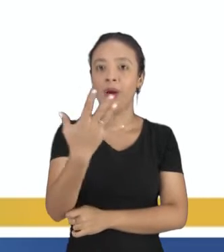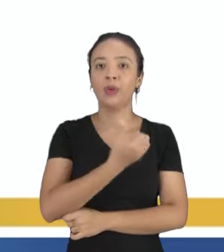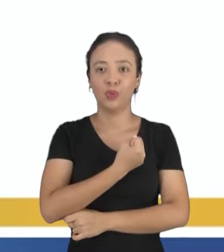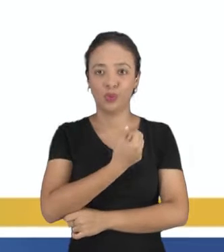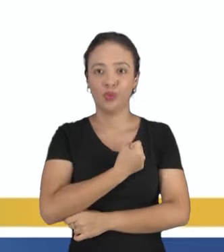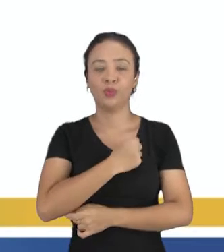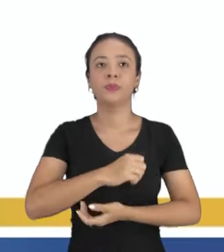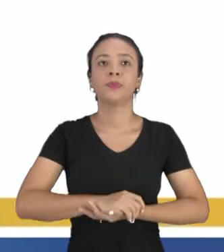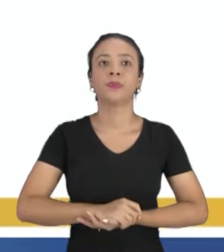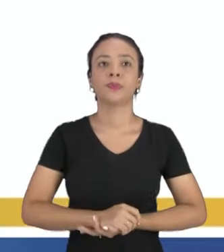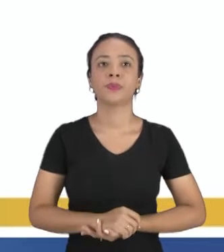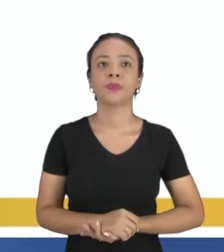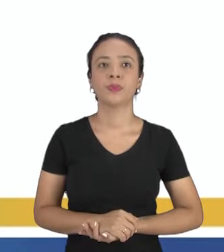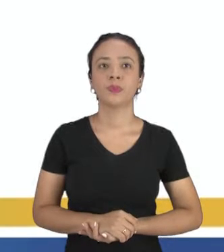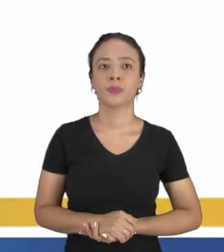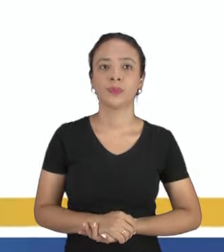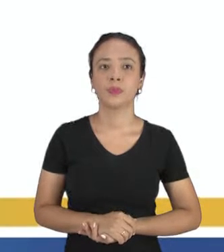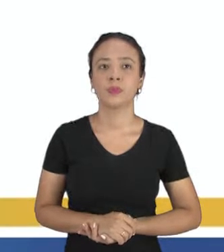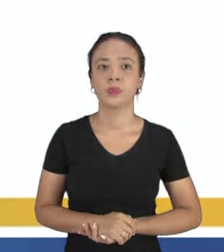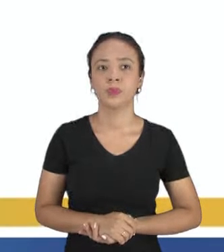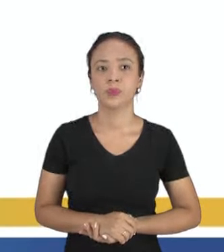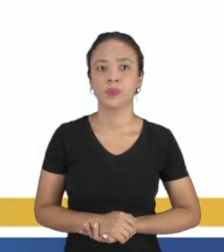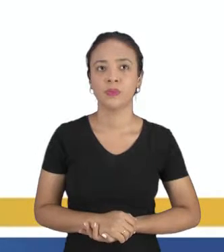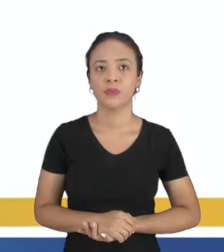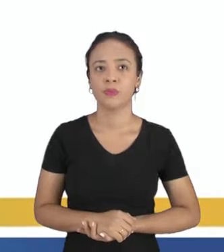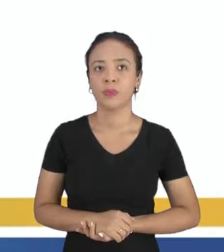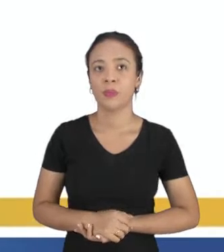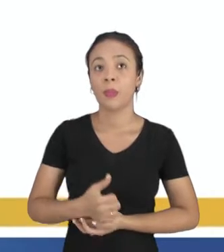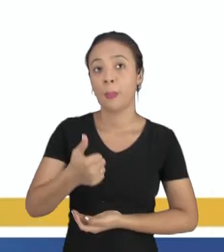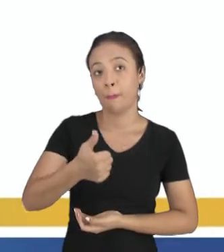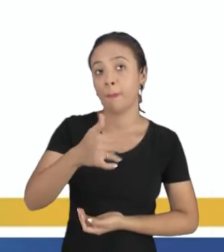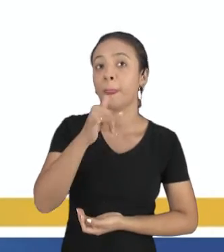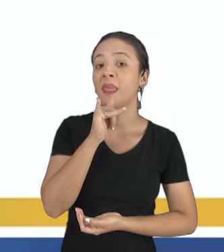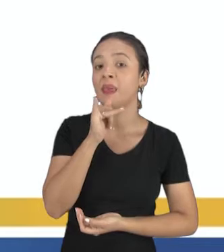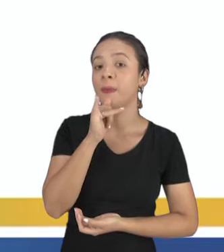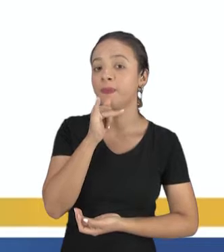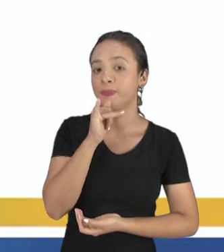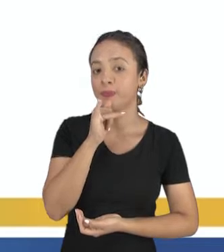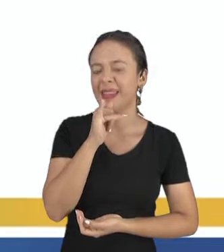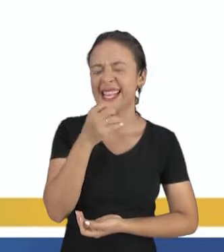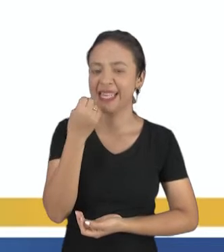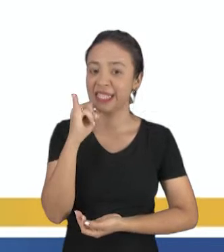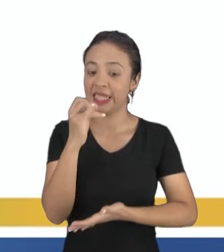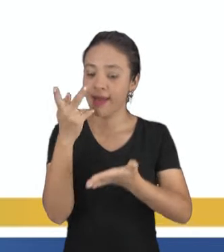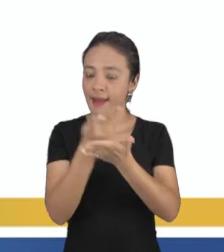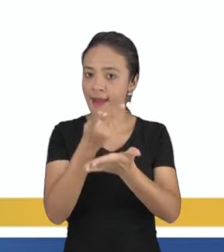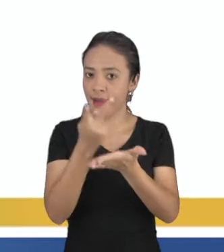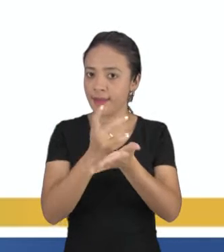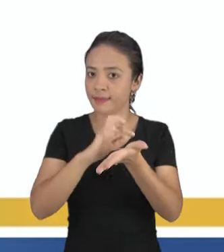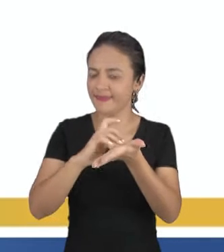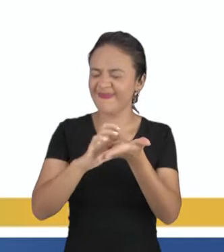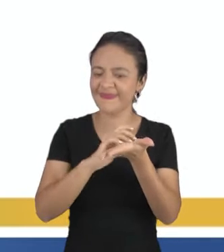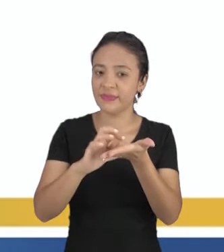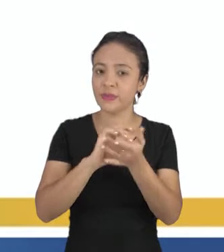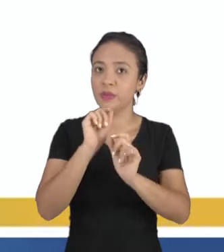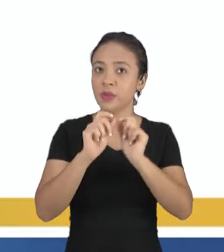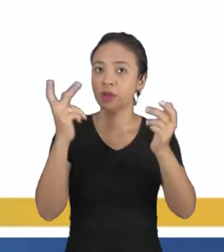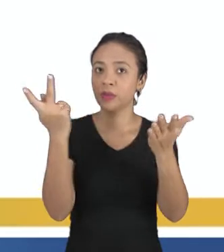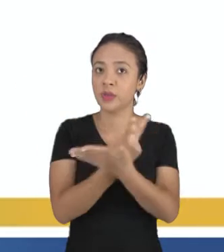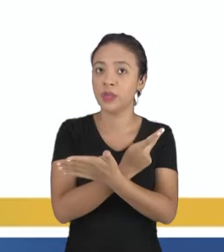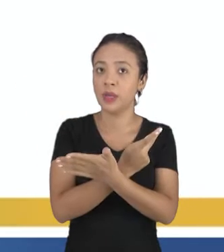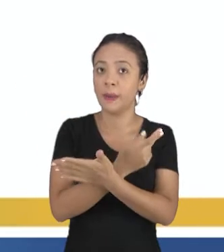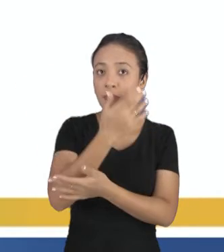4 algarismos. No primeiro caso de erro na digitação, a pessoa